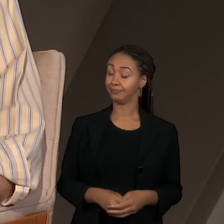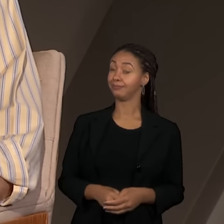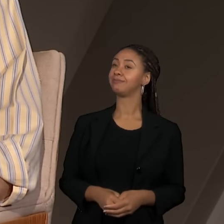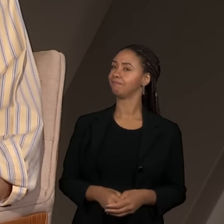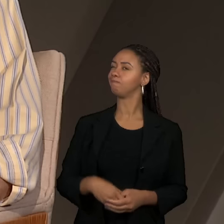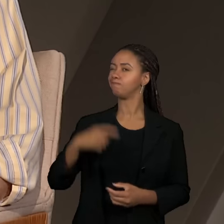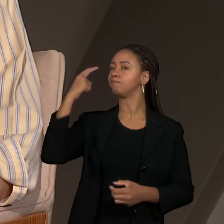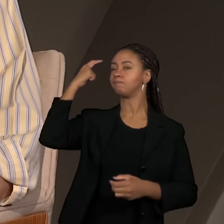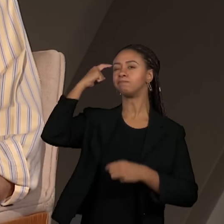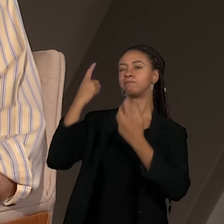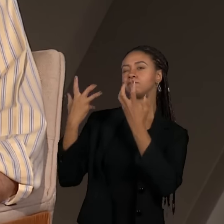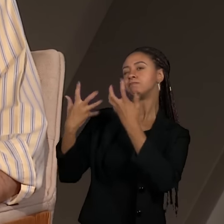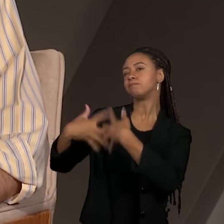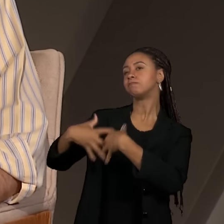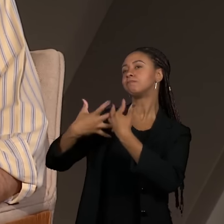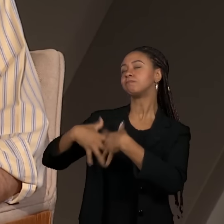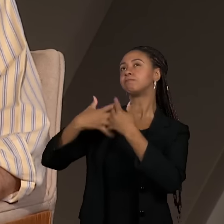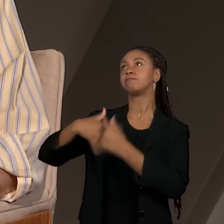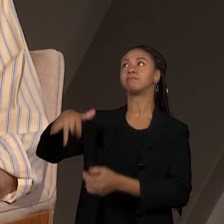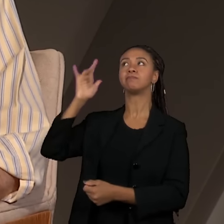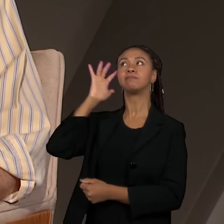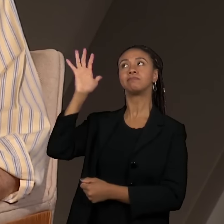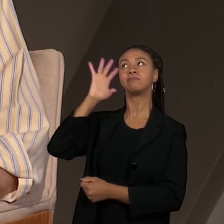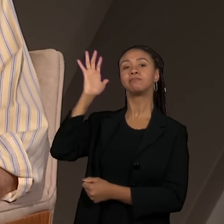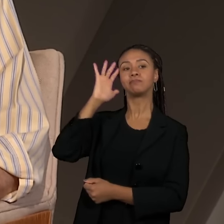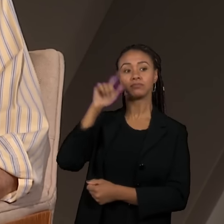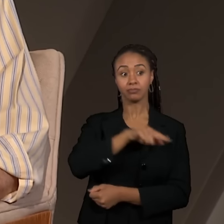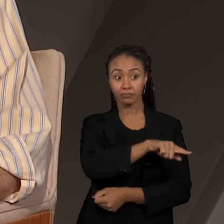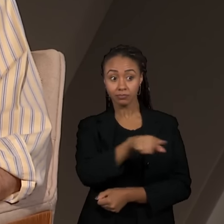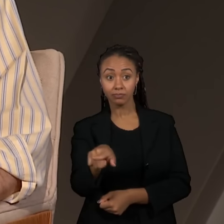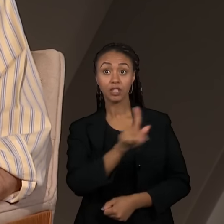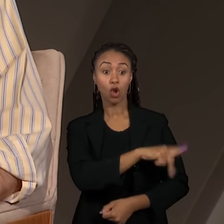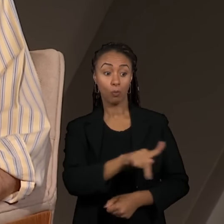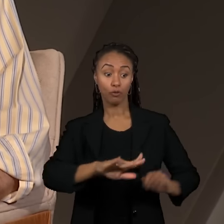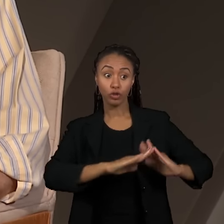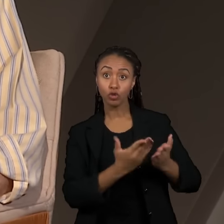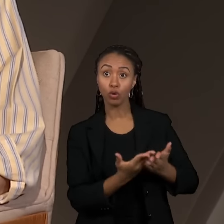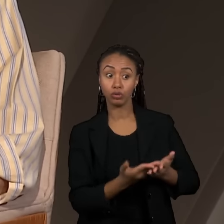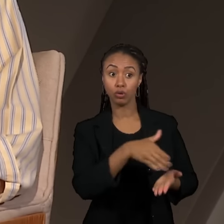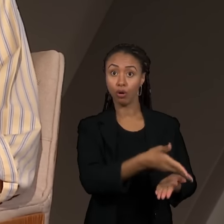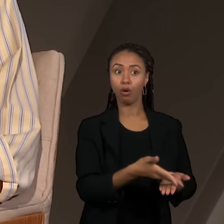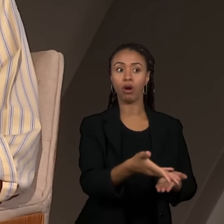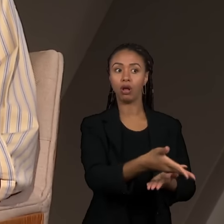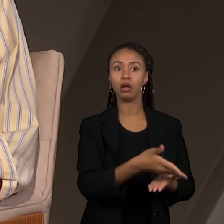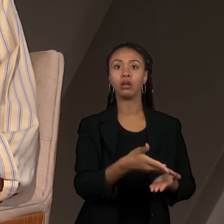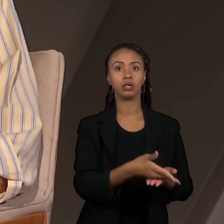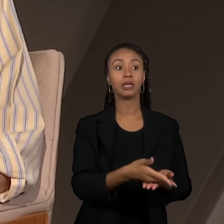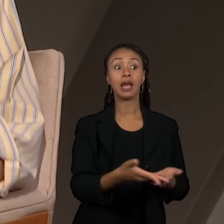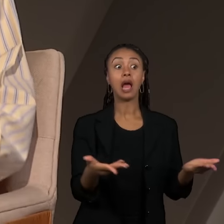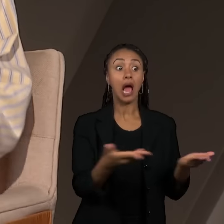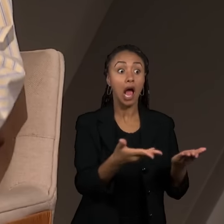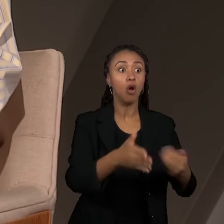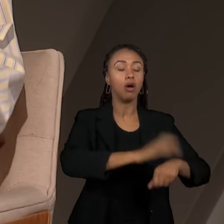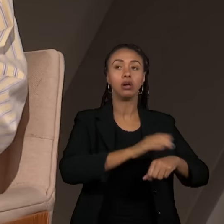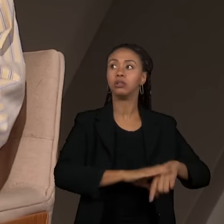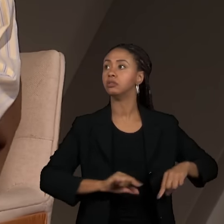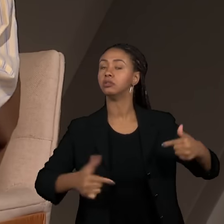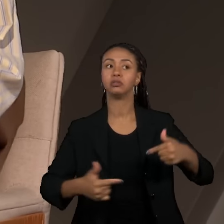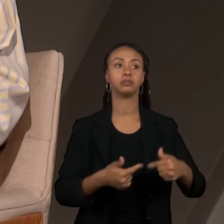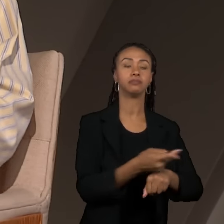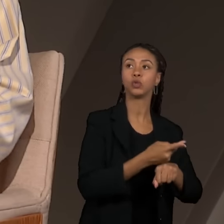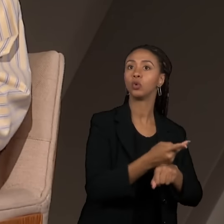começar a pensar em dar voz né para esses para esses professores parece que isso está acontecendo que estão procurando que estão indo